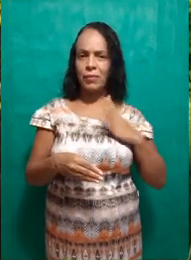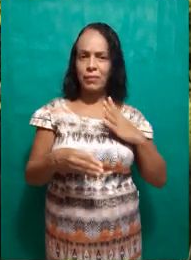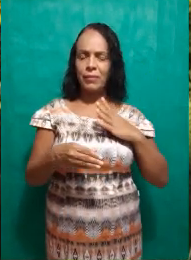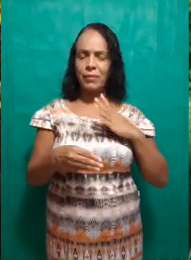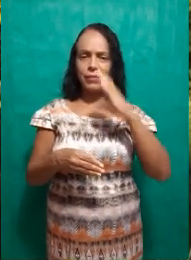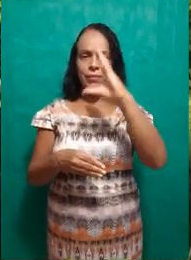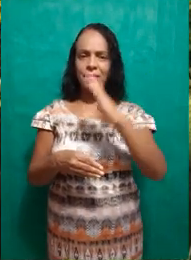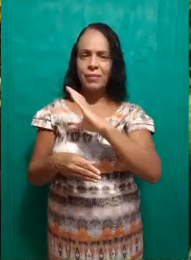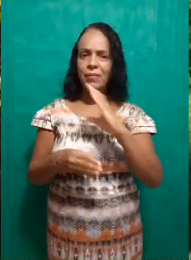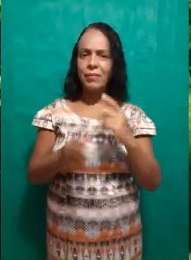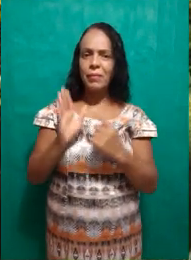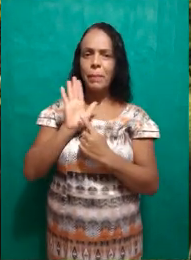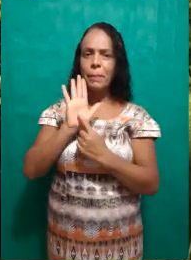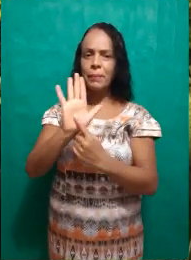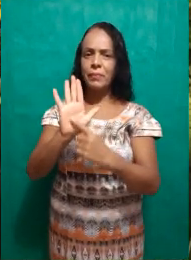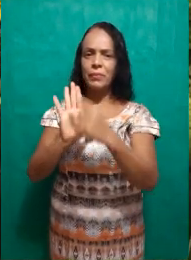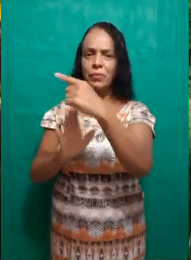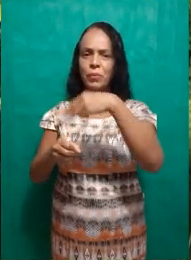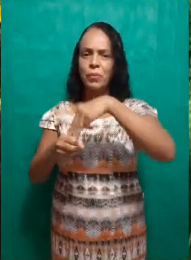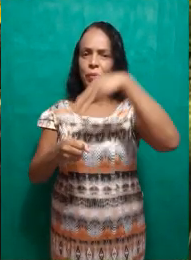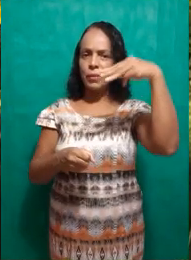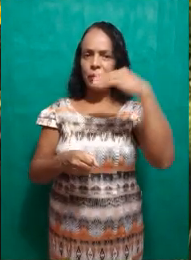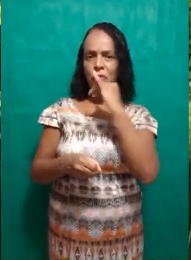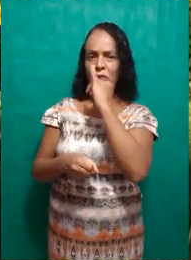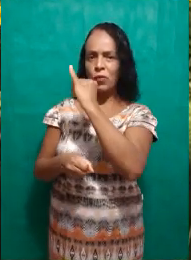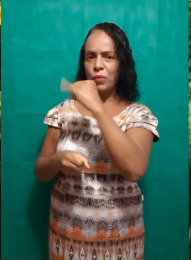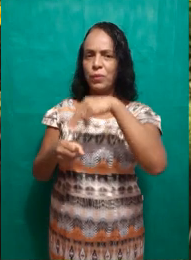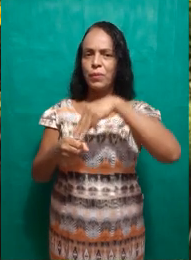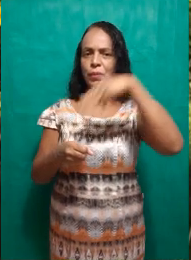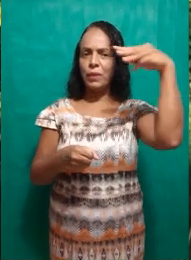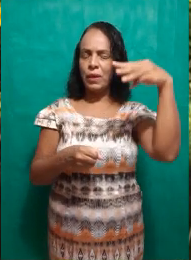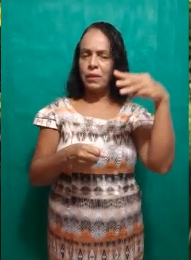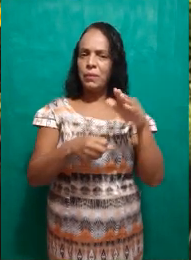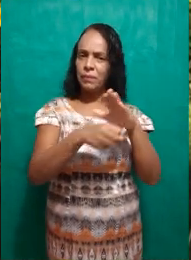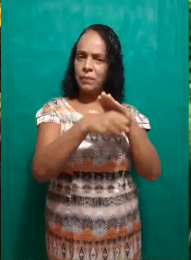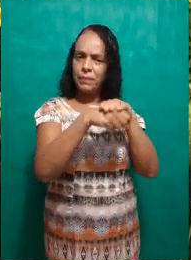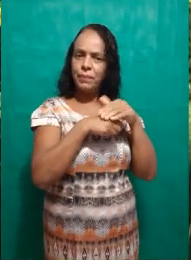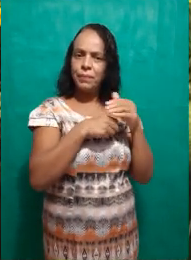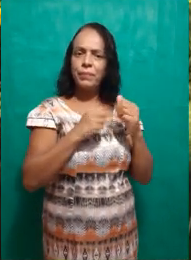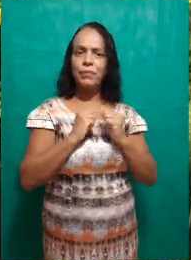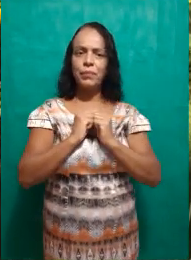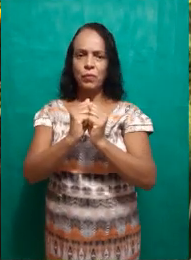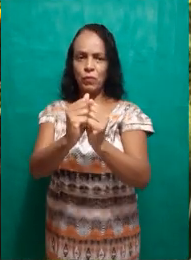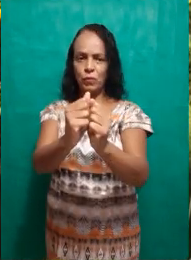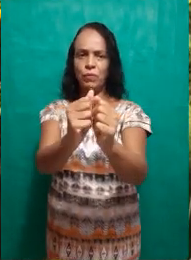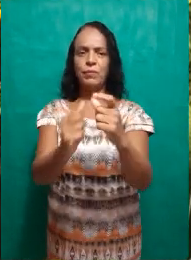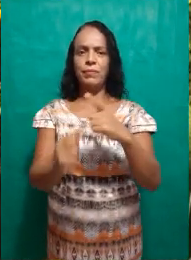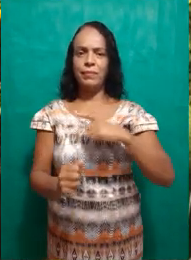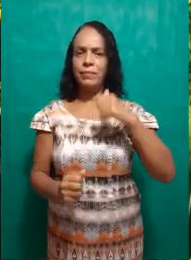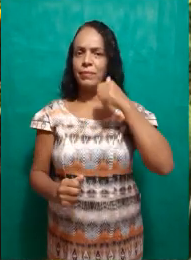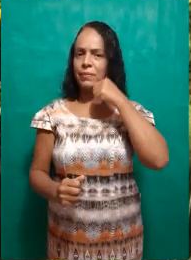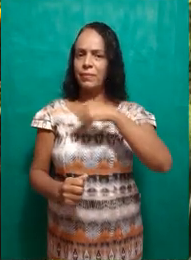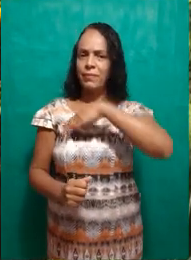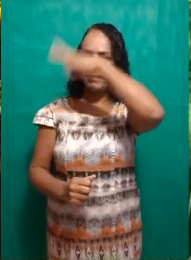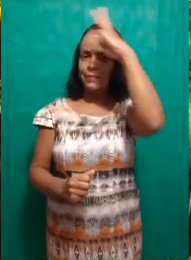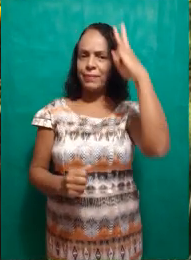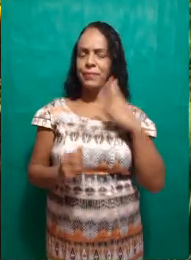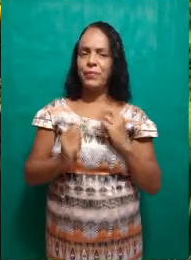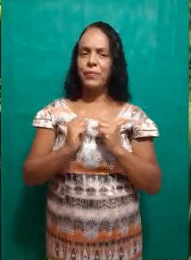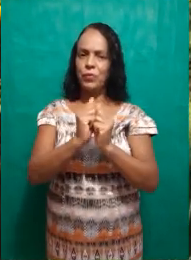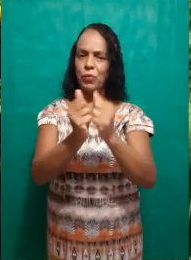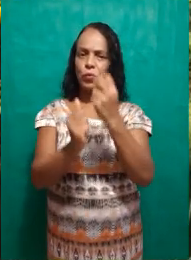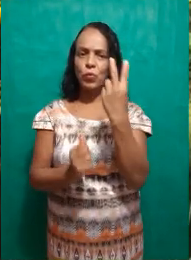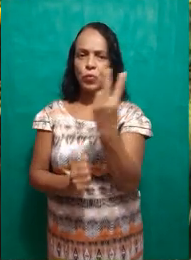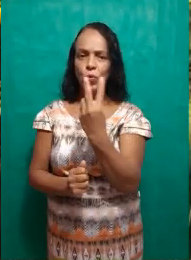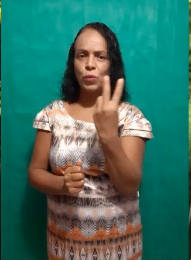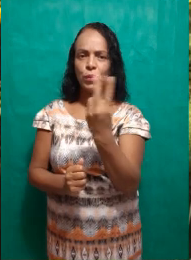acompanhe. Daí, dentro daquela miração, ele saiu acompanhando ela. E